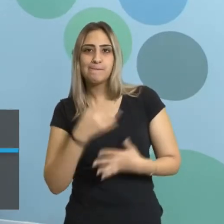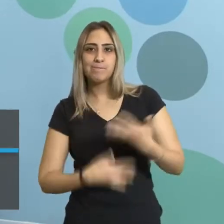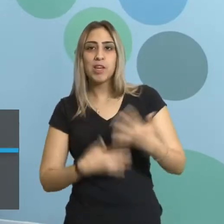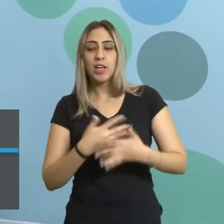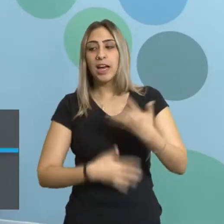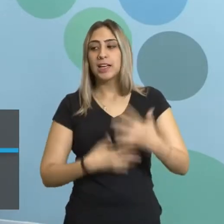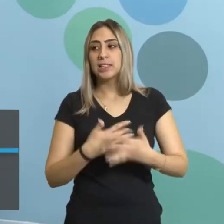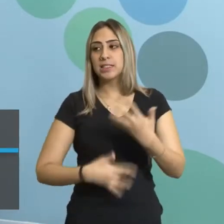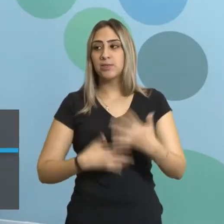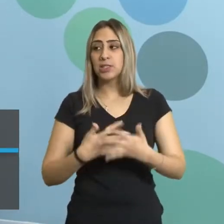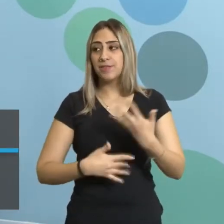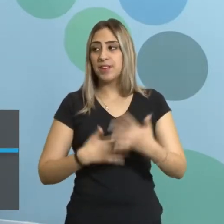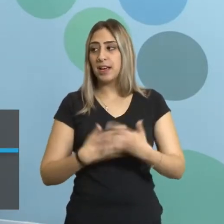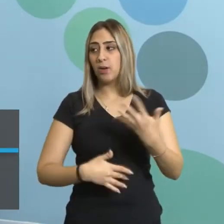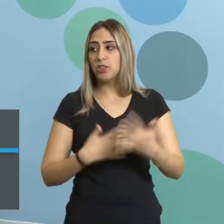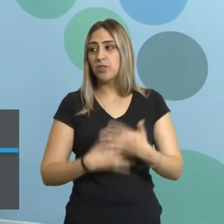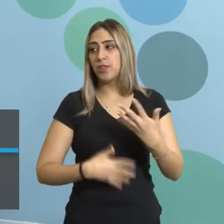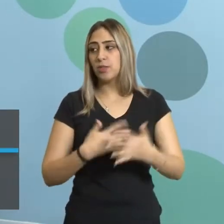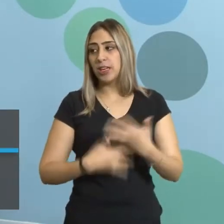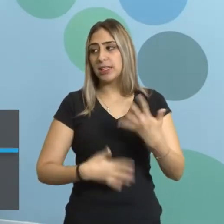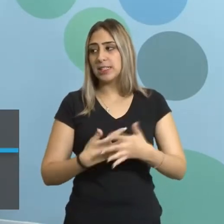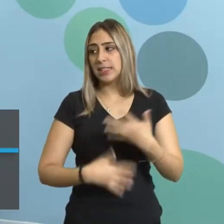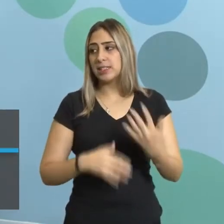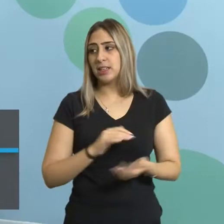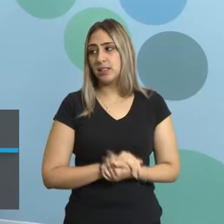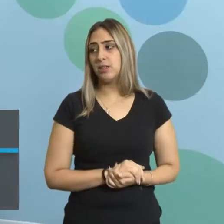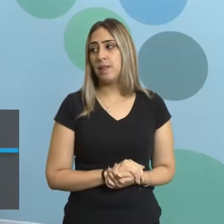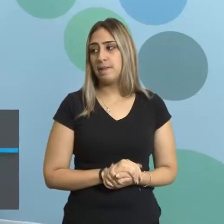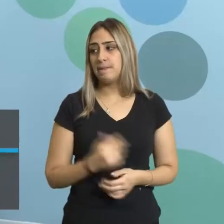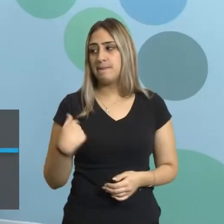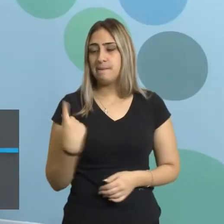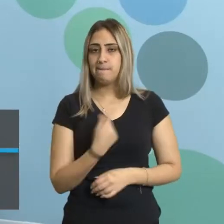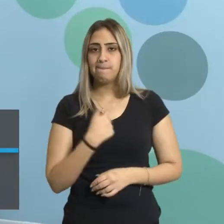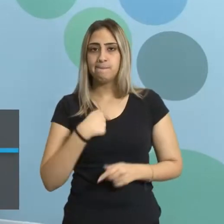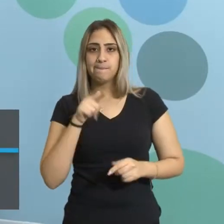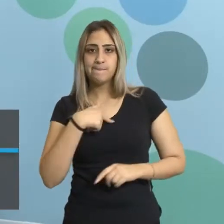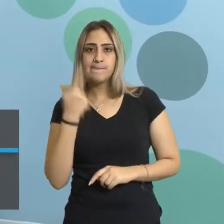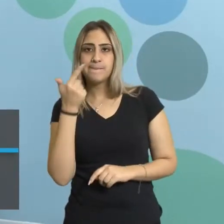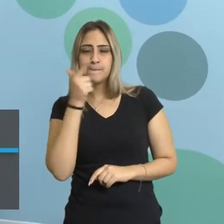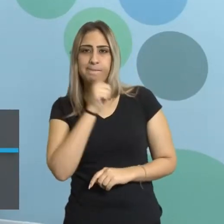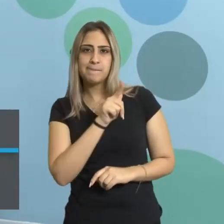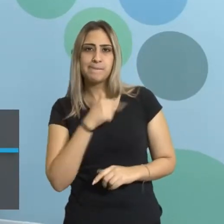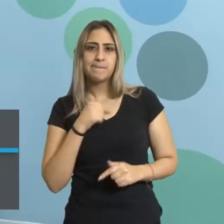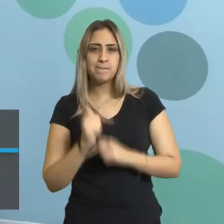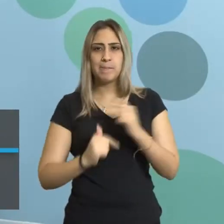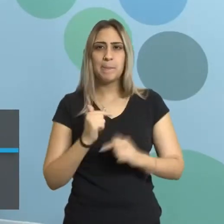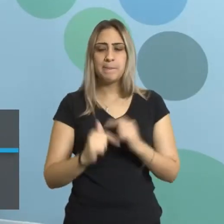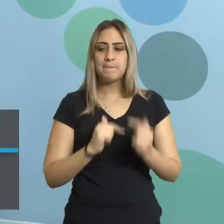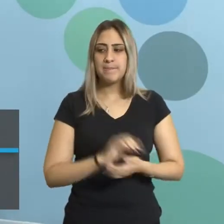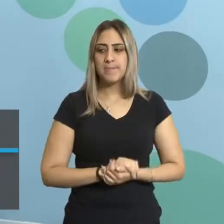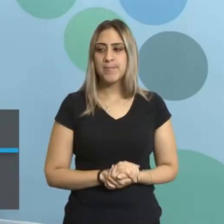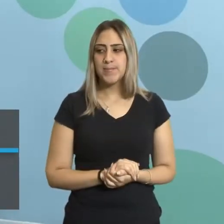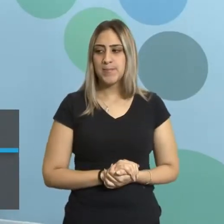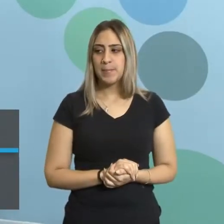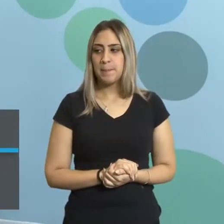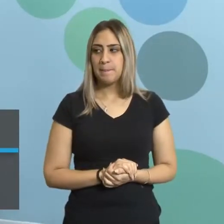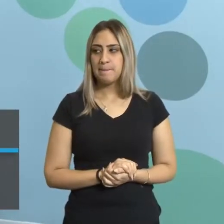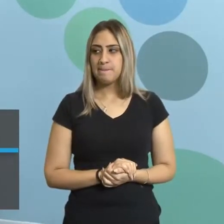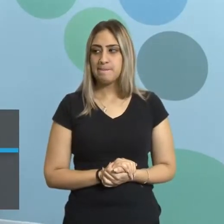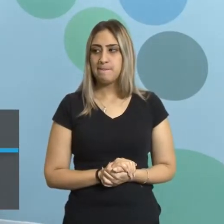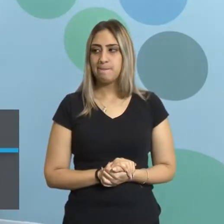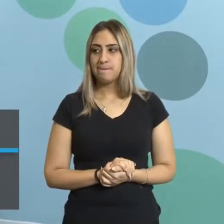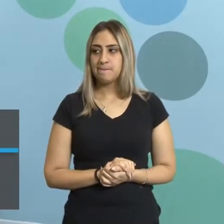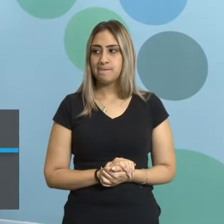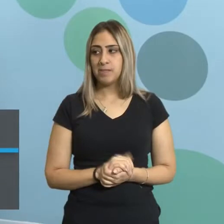esses são pertinentes né todas as fazem sentido a partir daí da análise do quadro a gente consegue trabalhar associando as